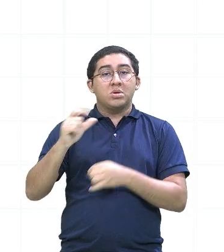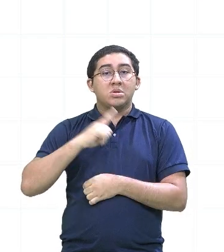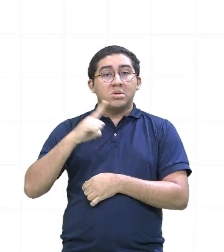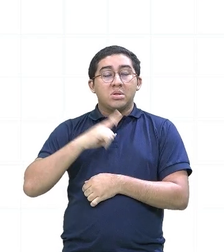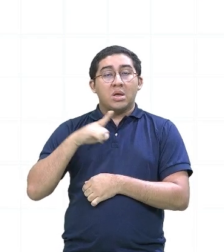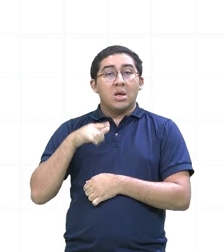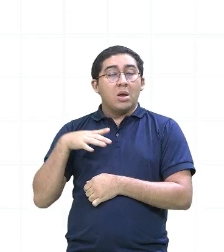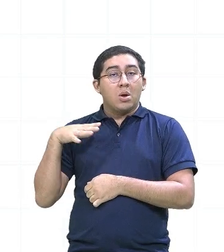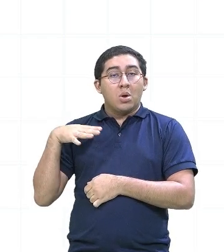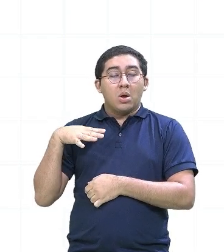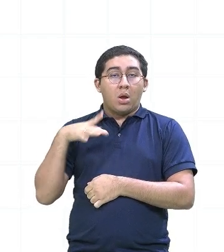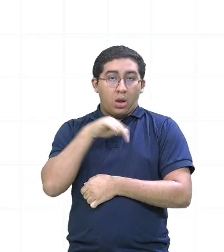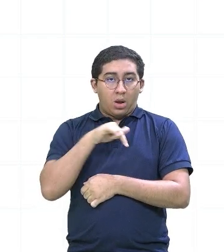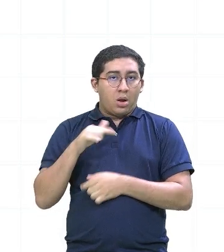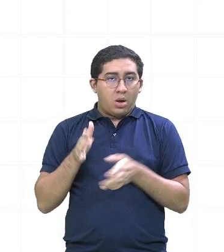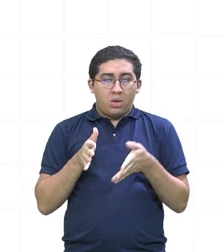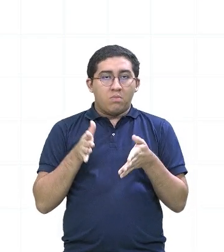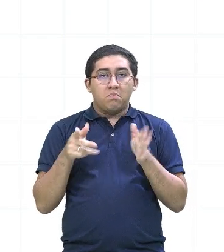Então você está